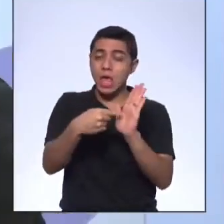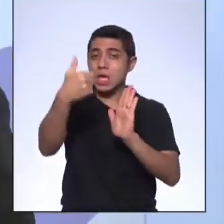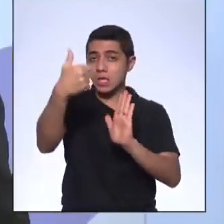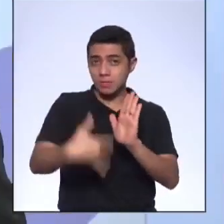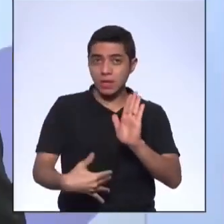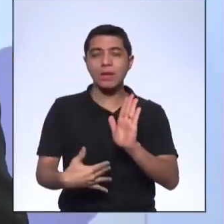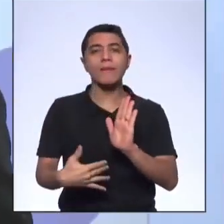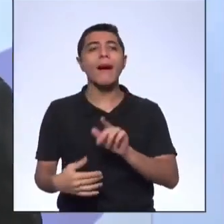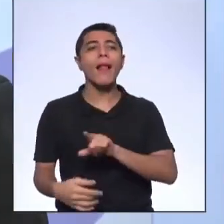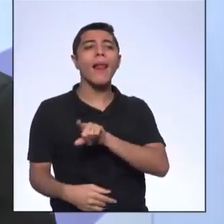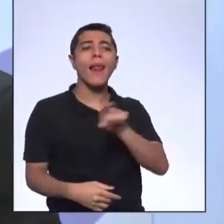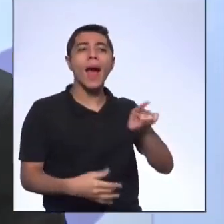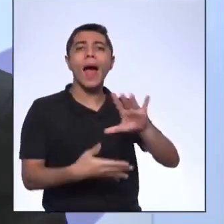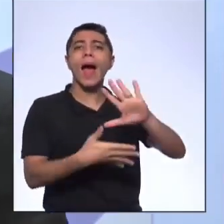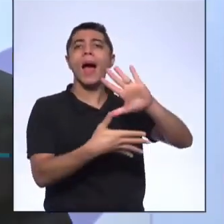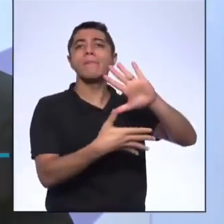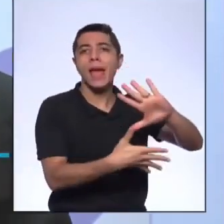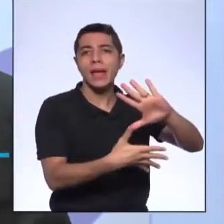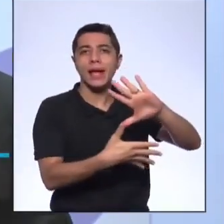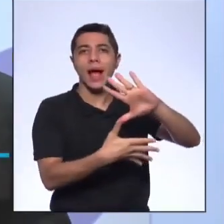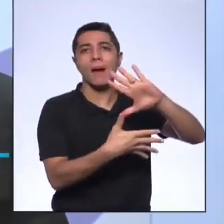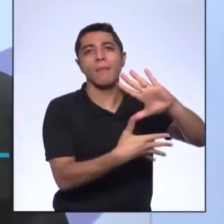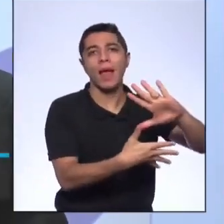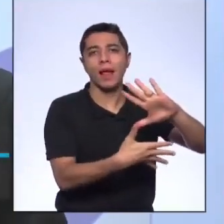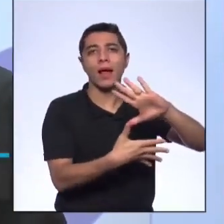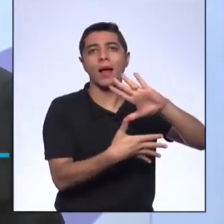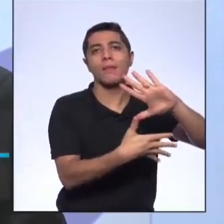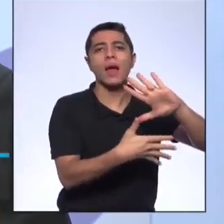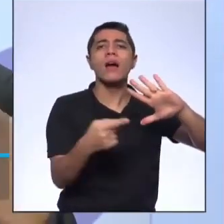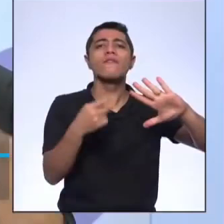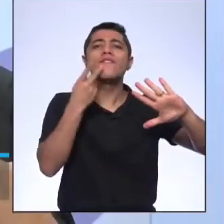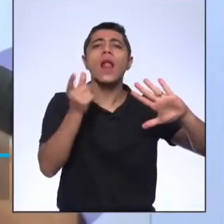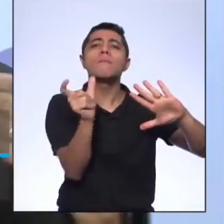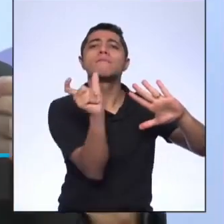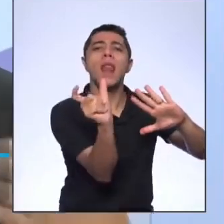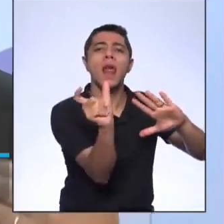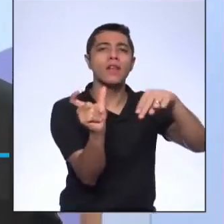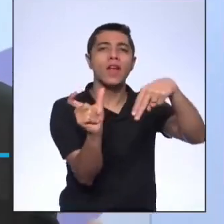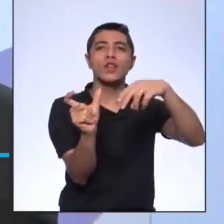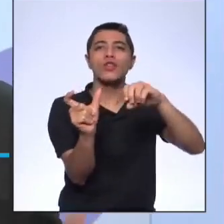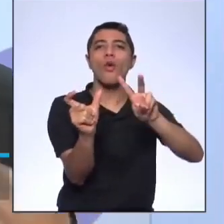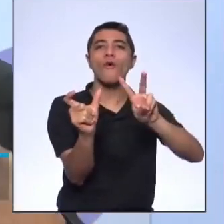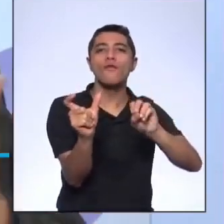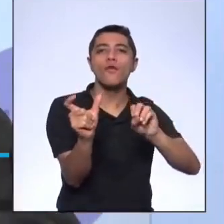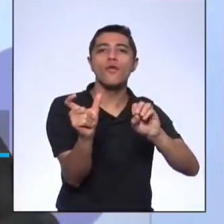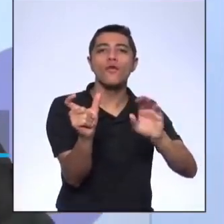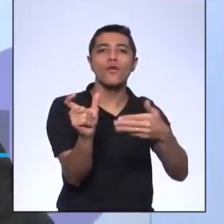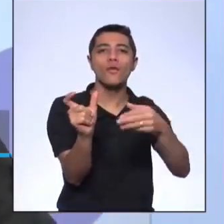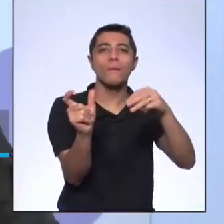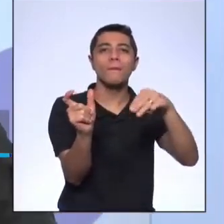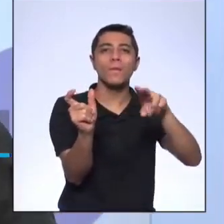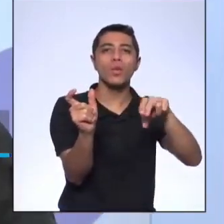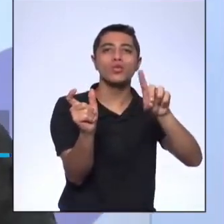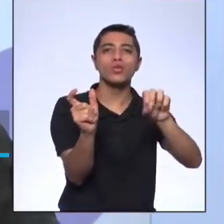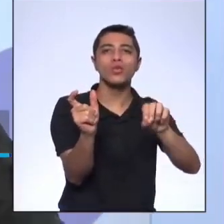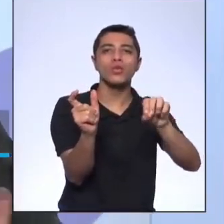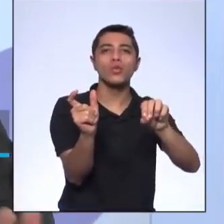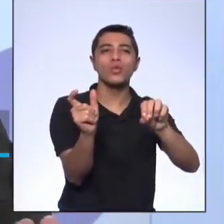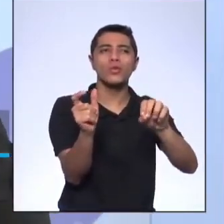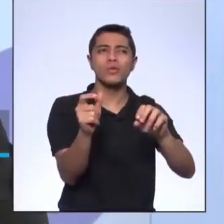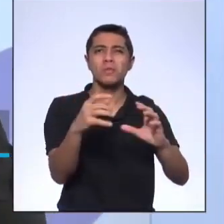Novo Mundo. Isso. Então, a maioria dos livros do século XV e XVI, quando se